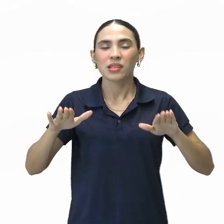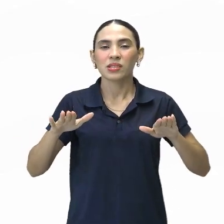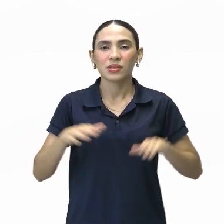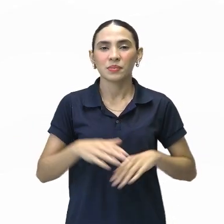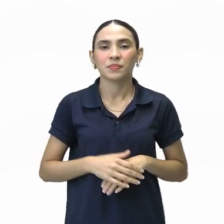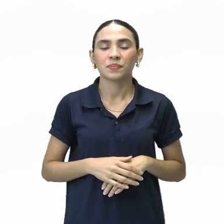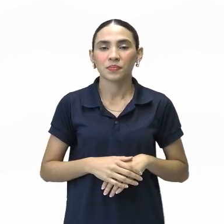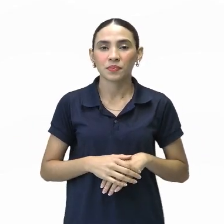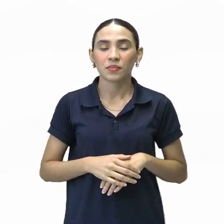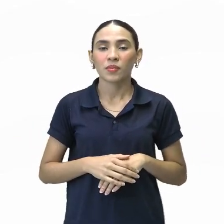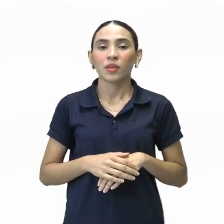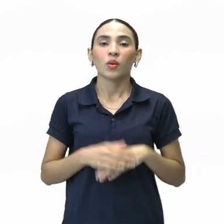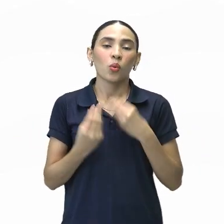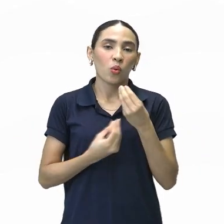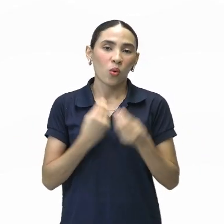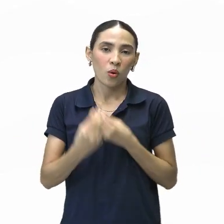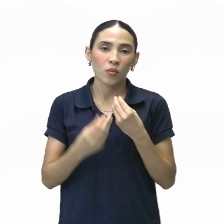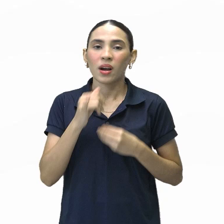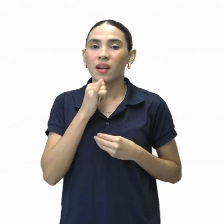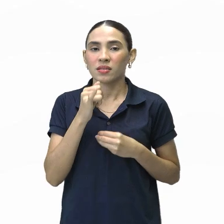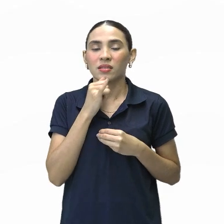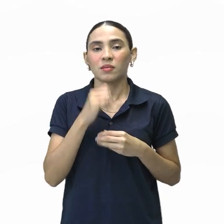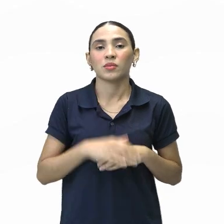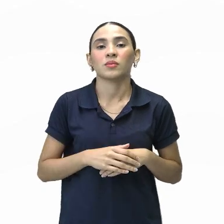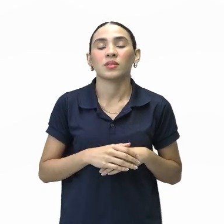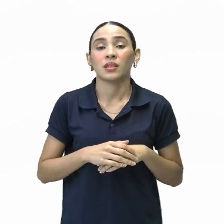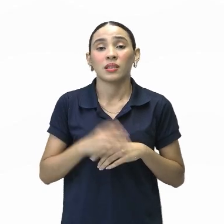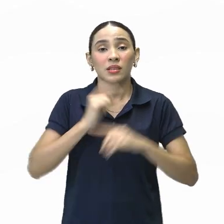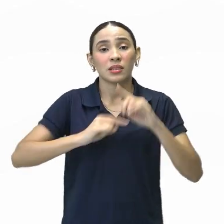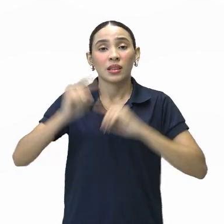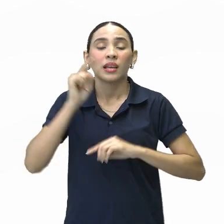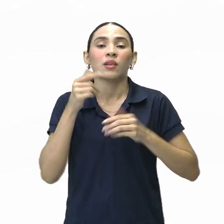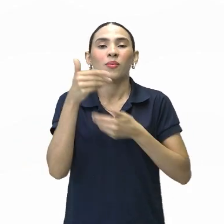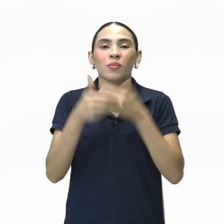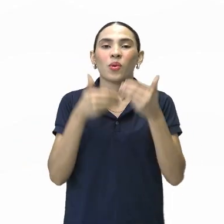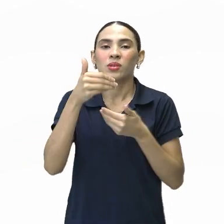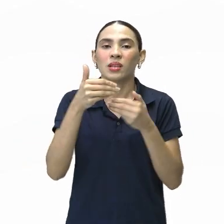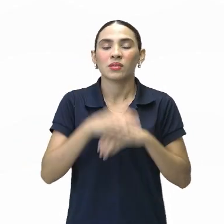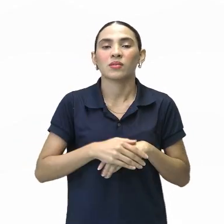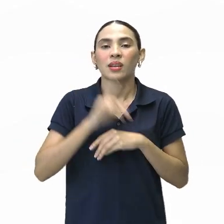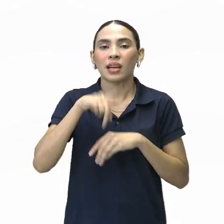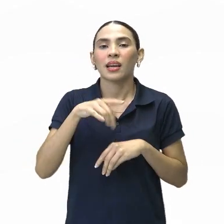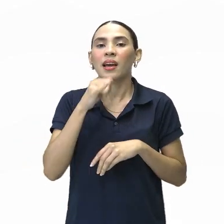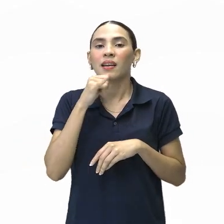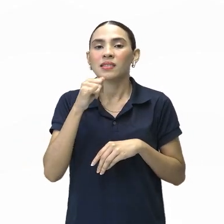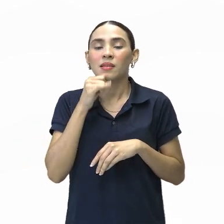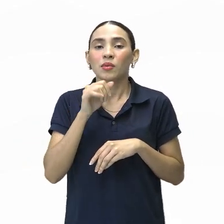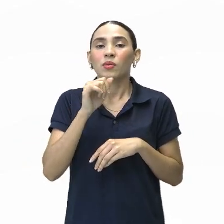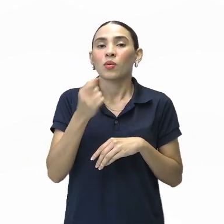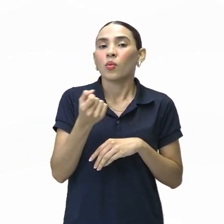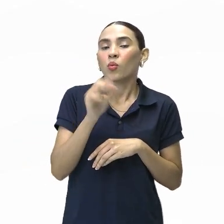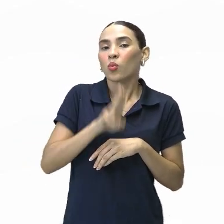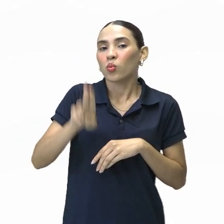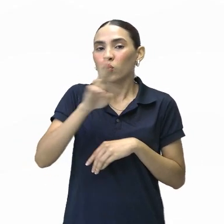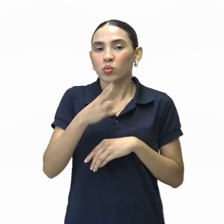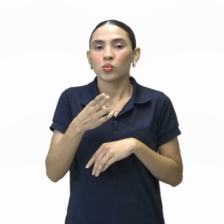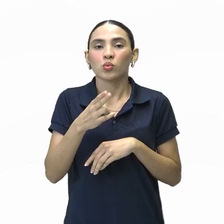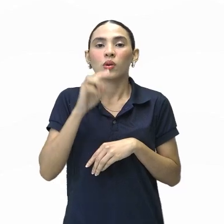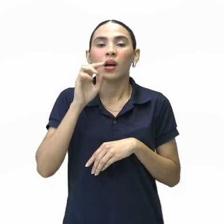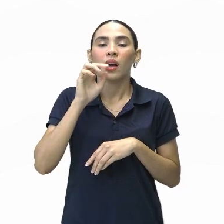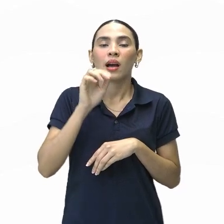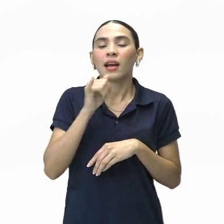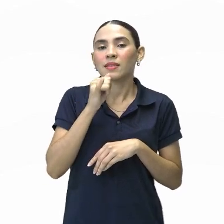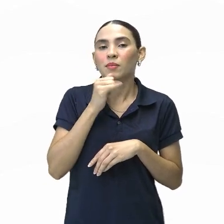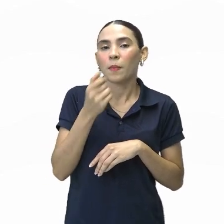né, através, por exemplo, o que acelera, na verdade, esse processo é a questão da automedicação. Né? Quando você